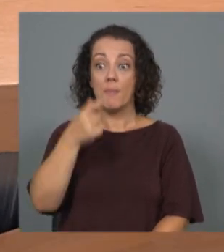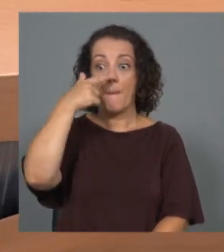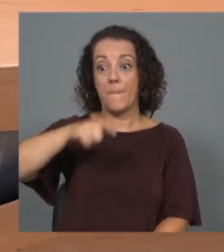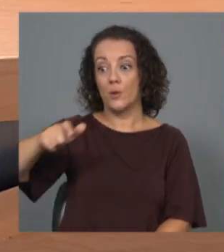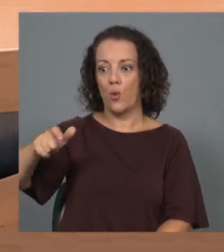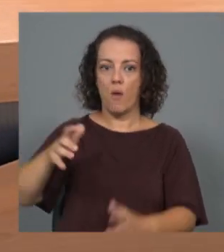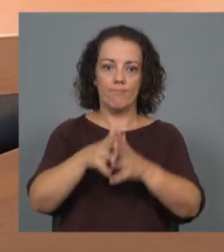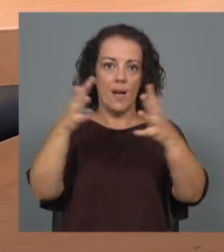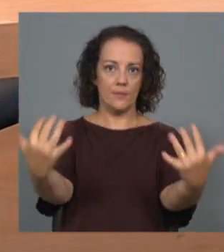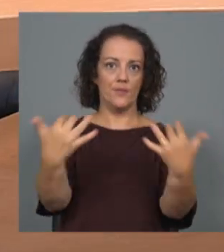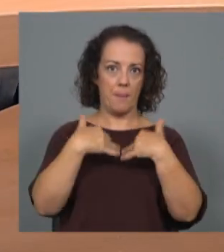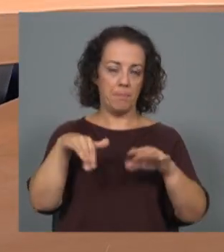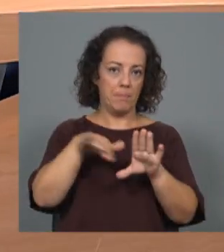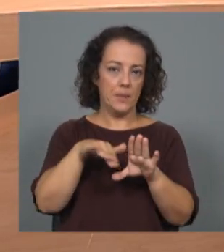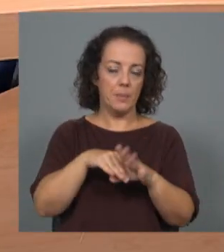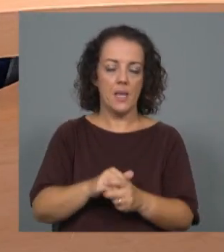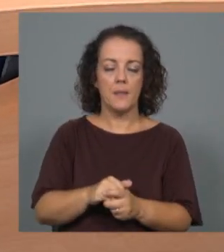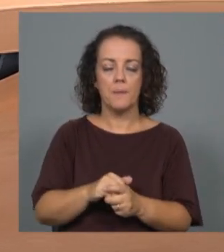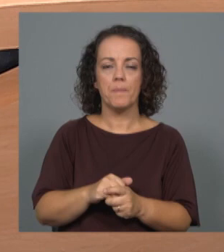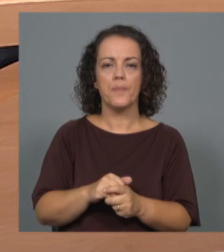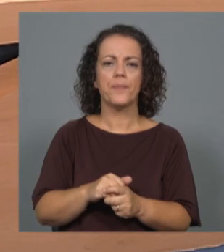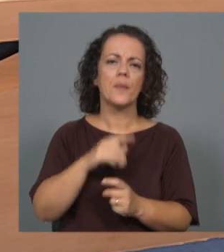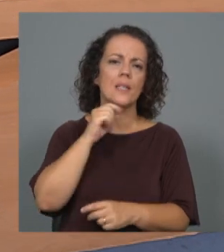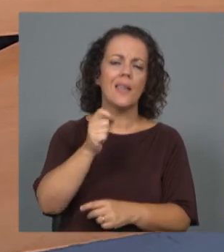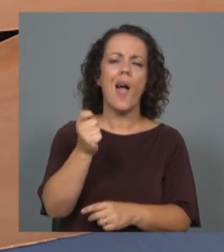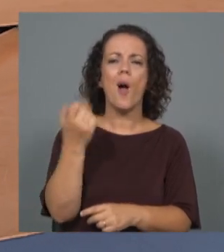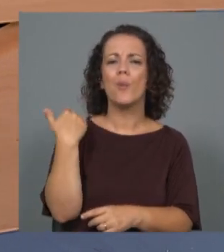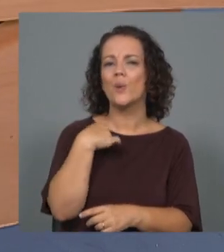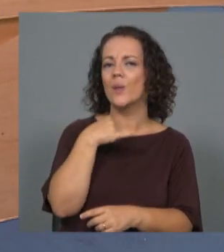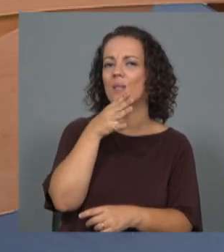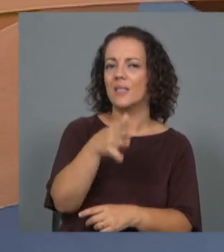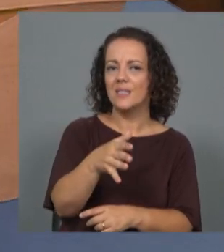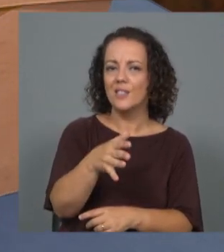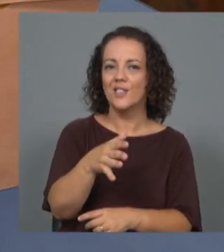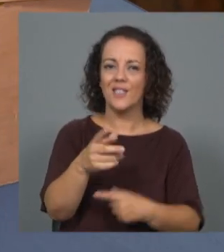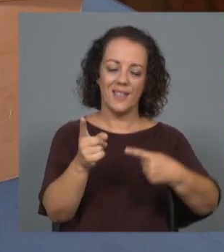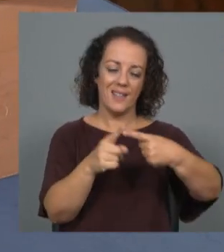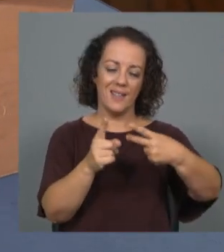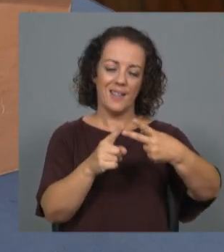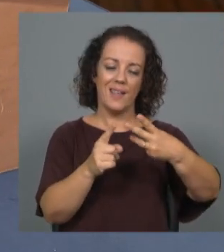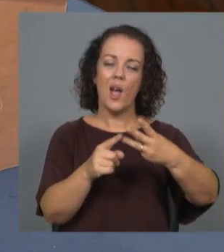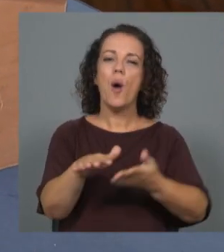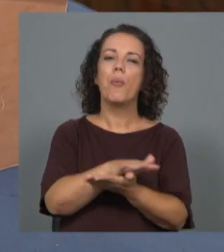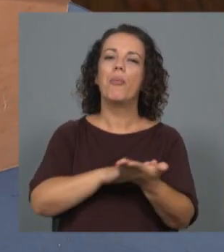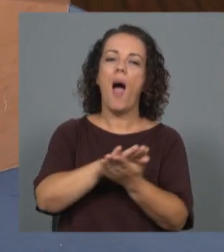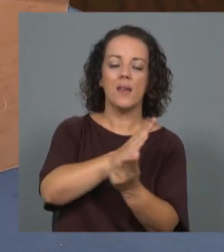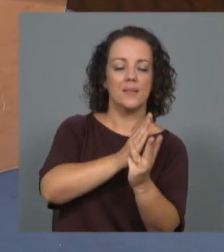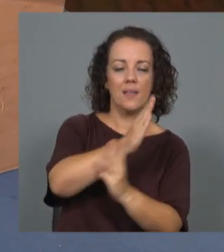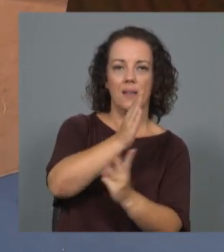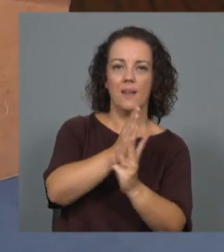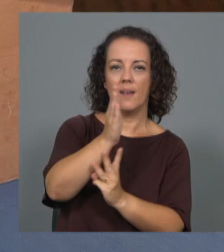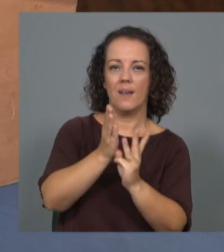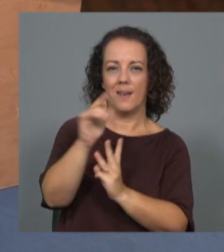de participantes. Sim, eu referia há pouco aqueles três portais e nós queremos, de facto, com